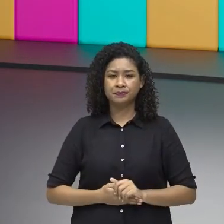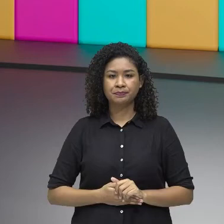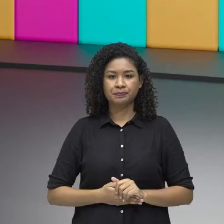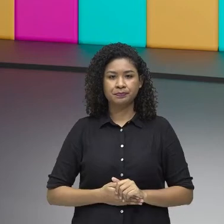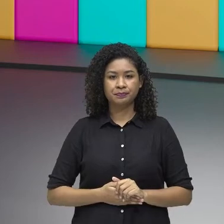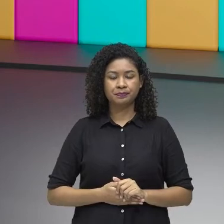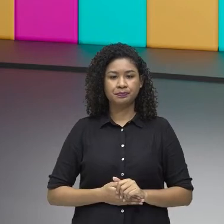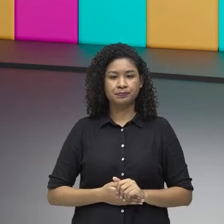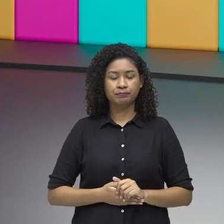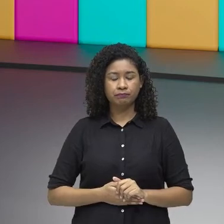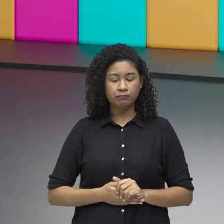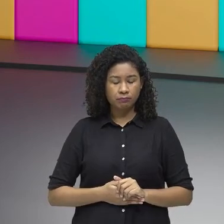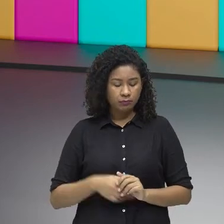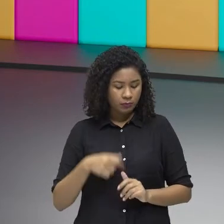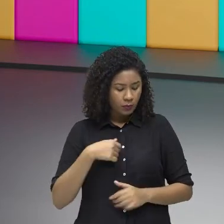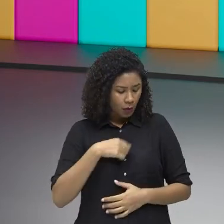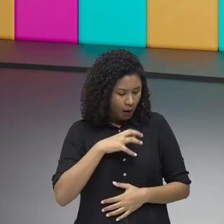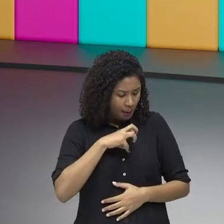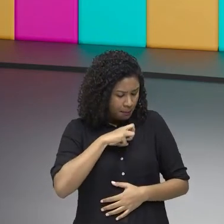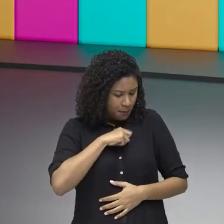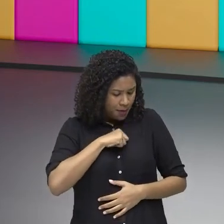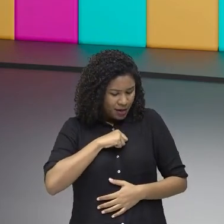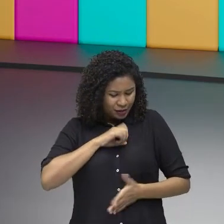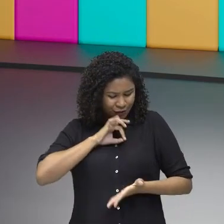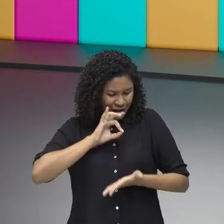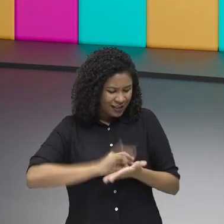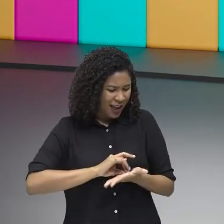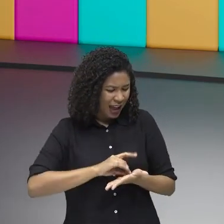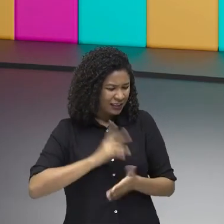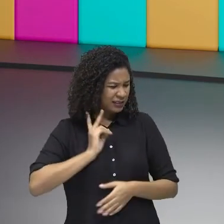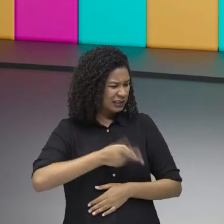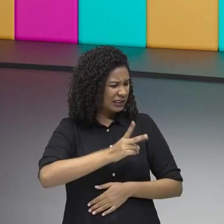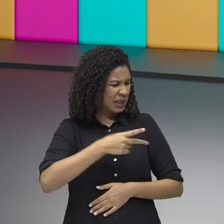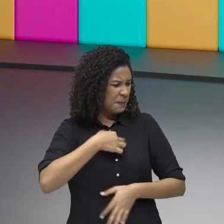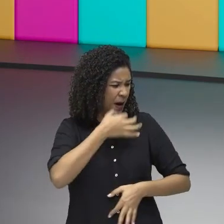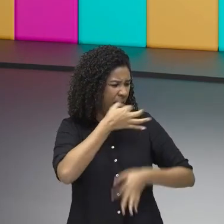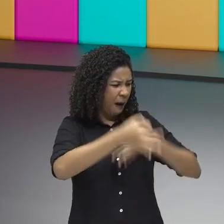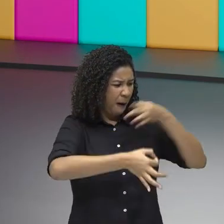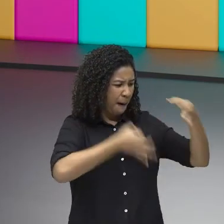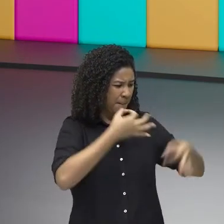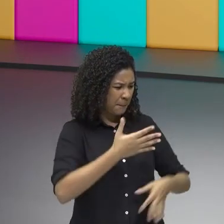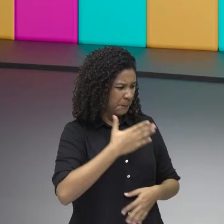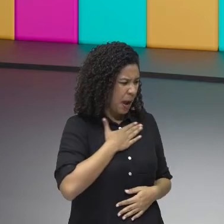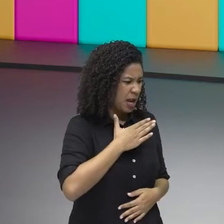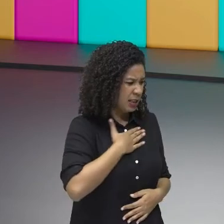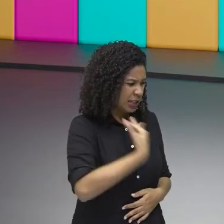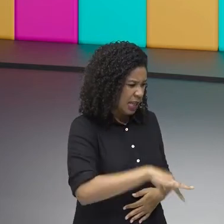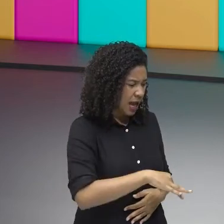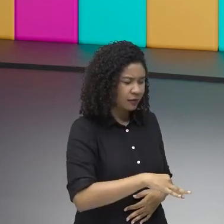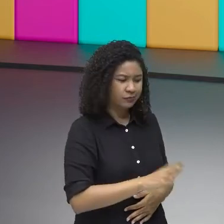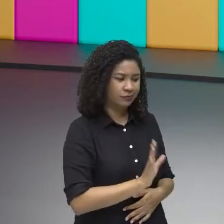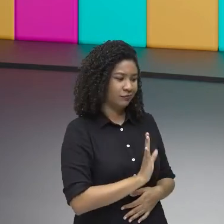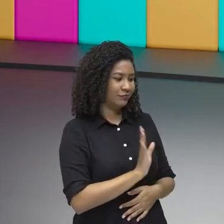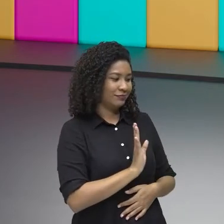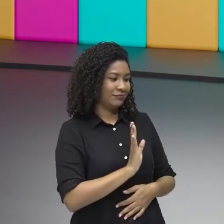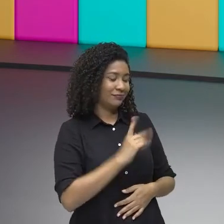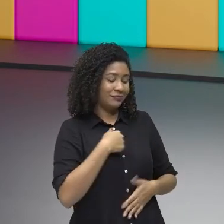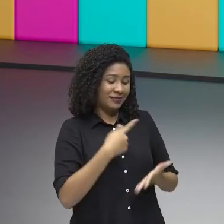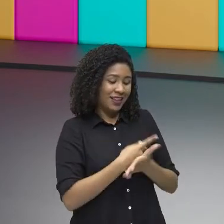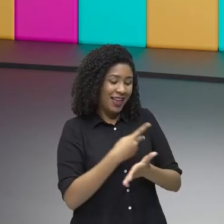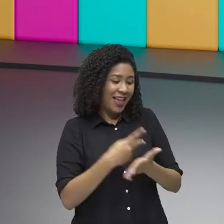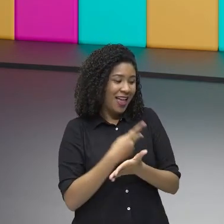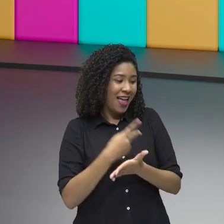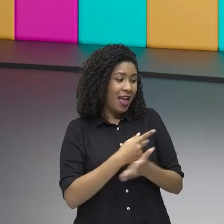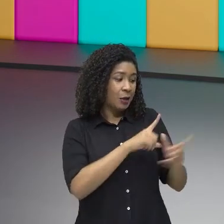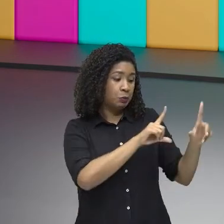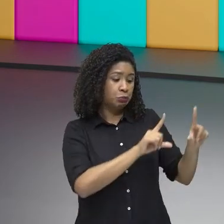verdade, desisti de querer ter sempre razão e com isso errei muito menos vezes. Quando me